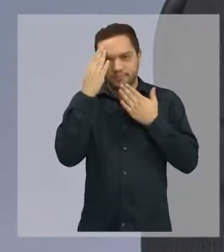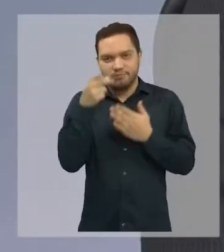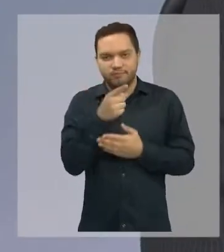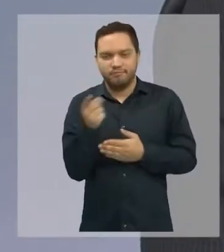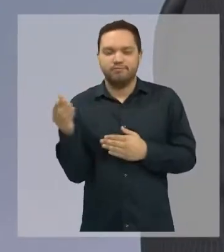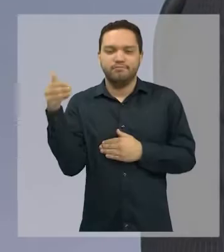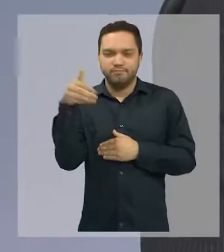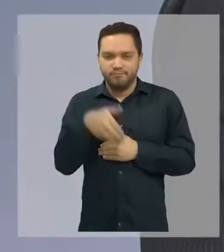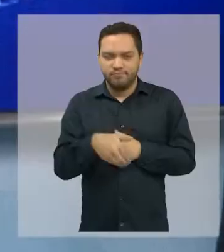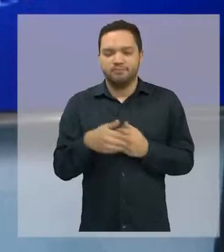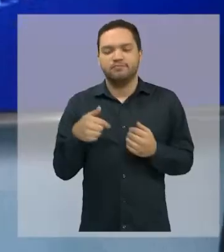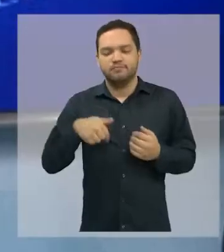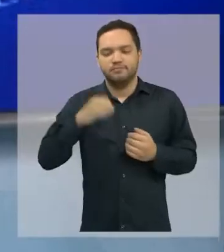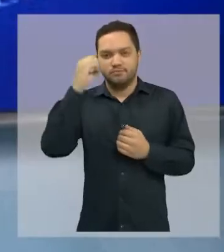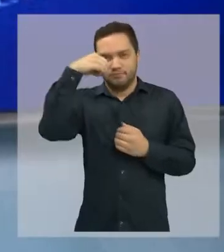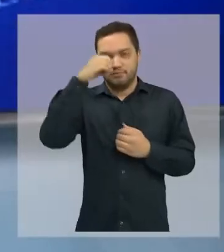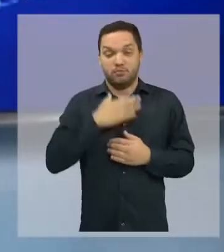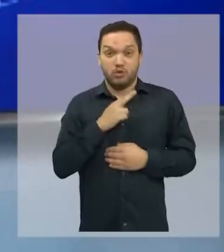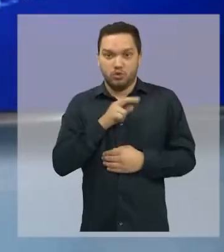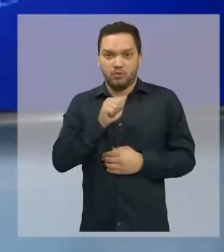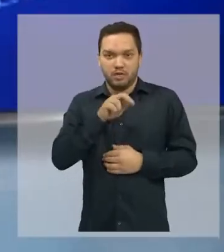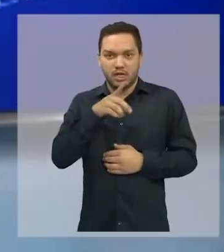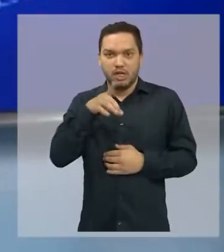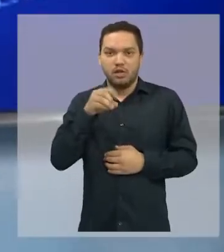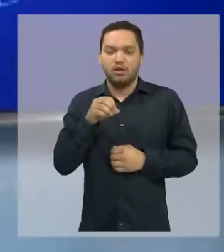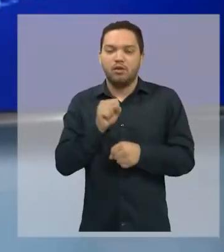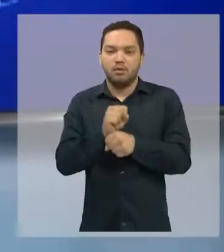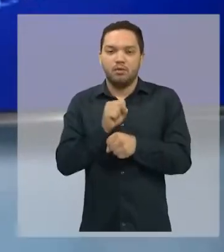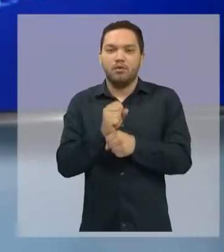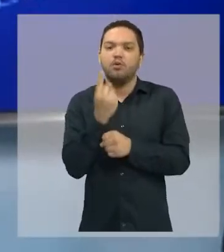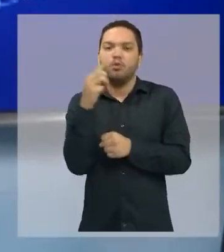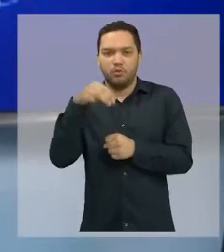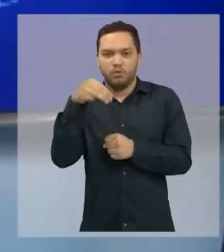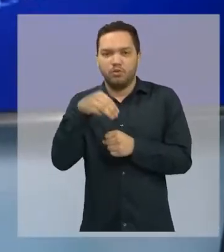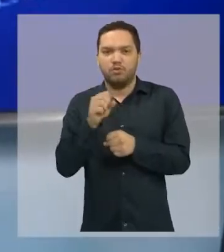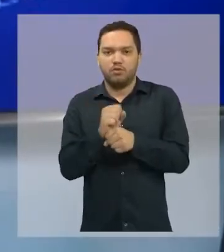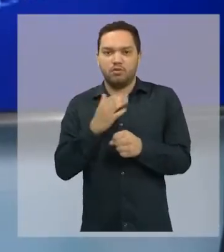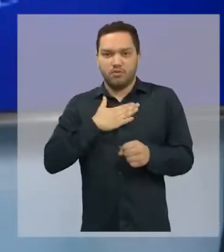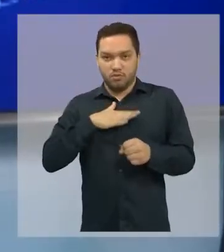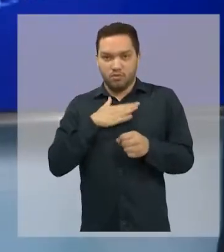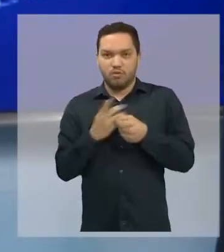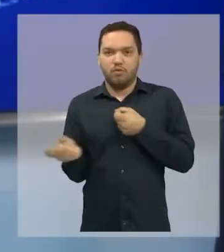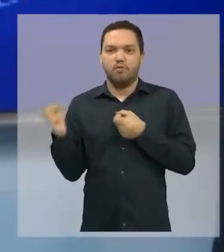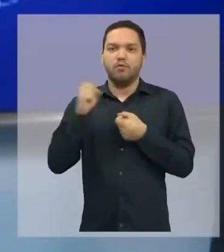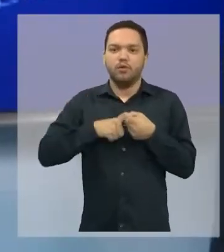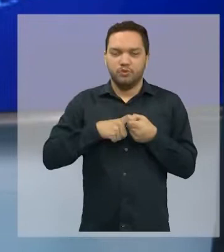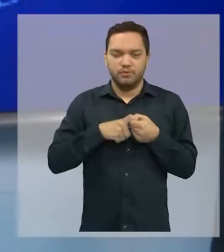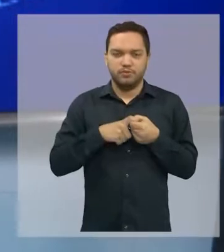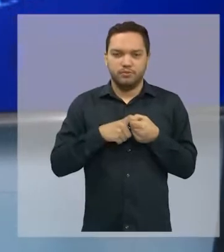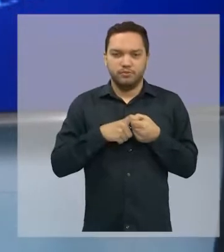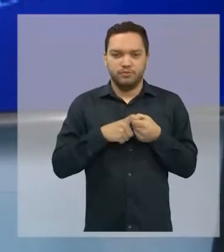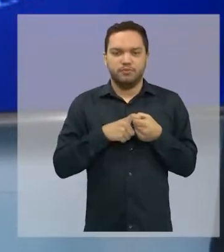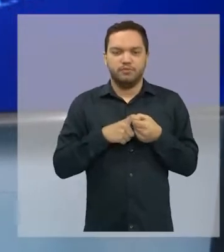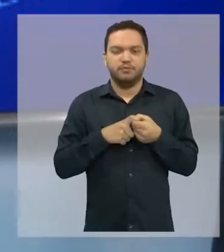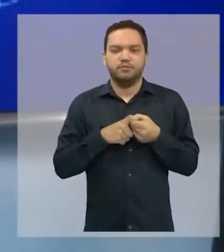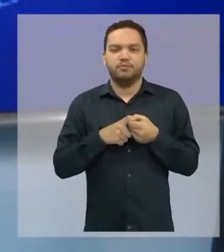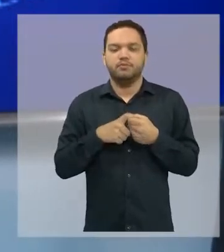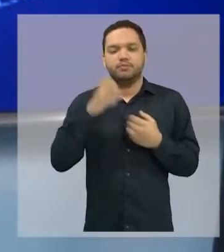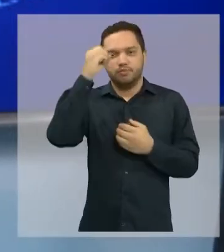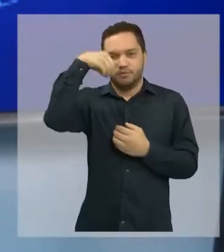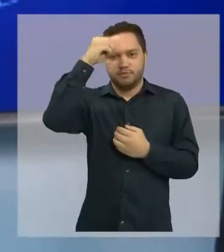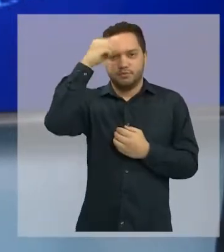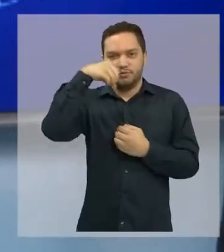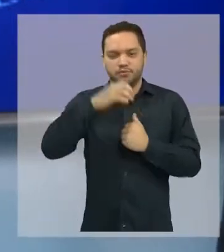já, agradecendo aos senhores pelas participações. Eu sou Arnaldo Santos, peço a você, assinante, apenas um minuto para um rápido intervalo e